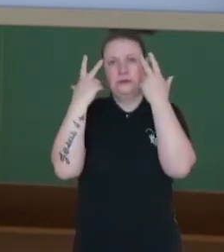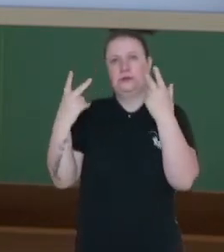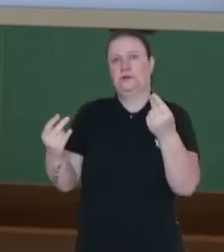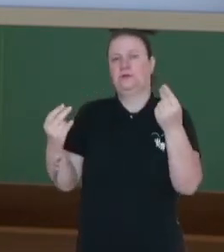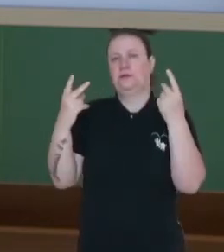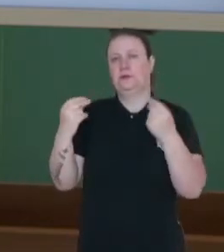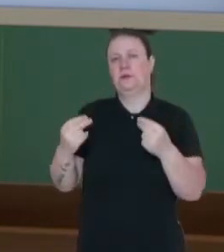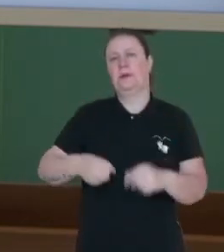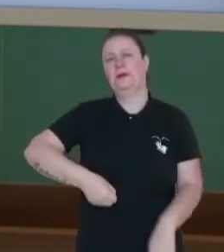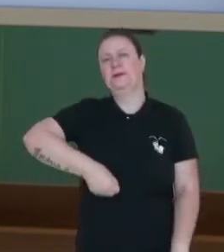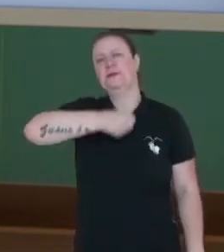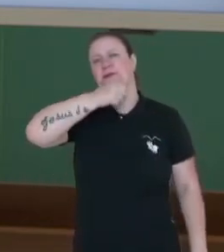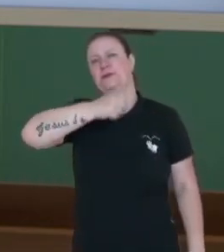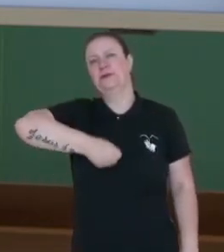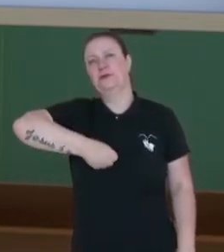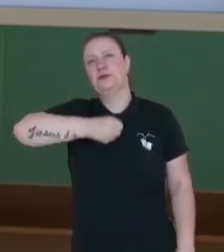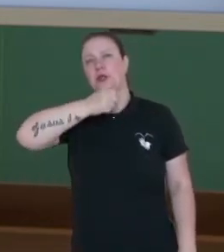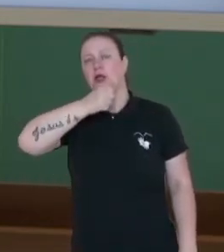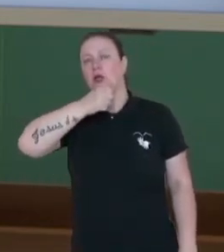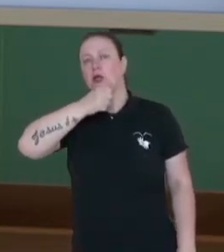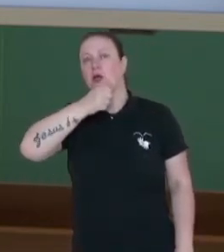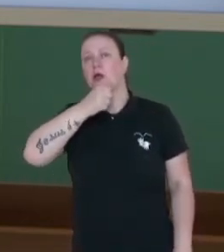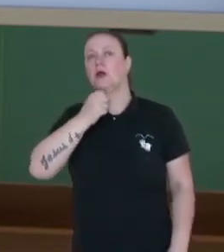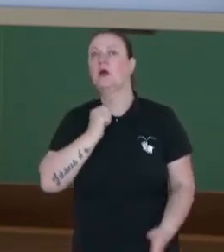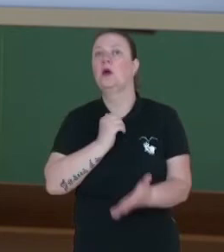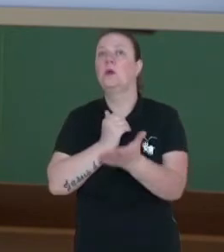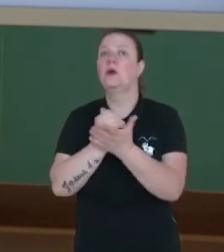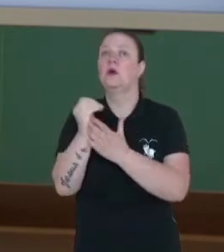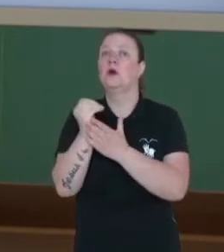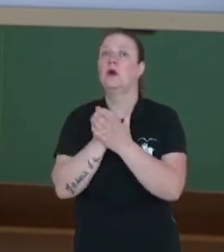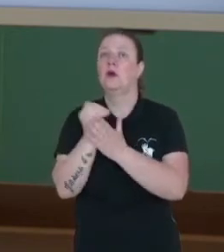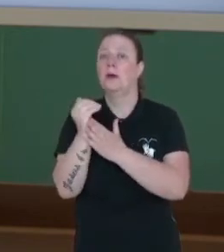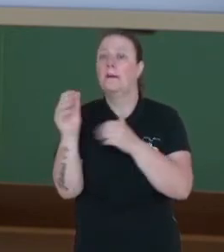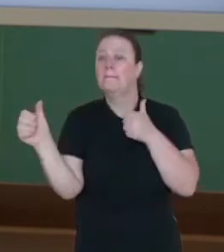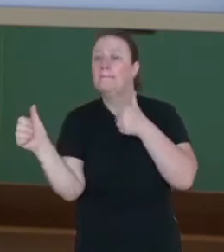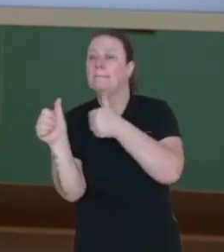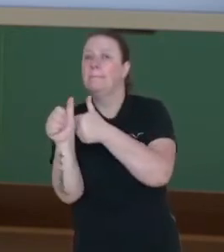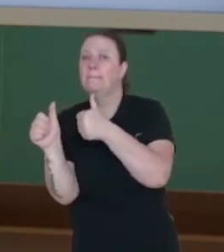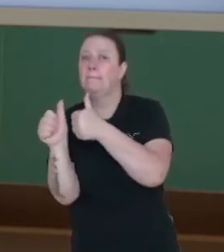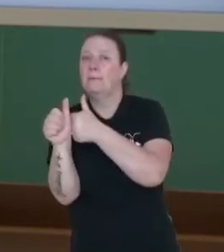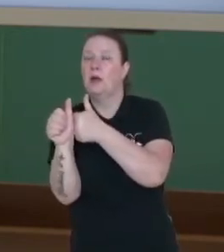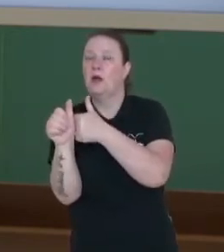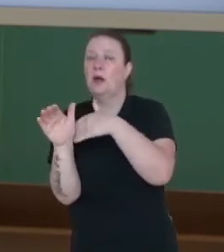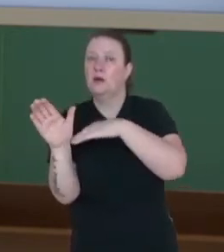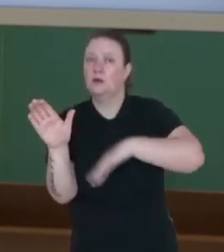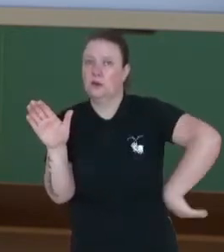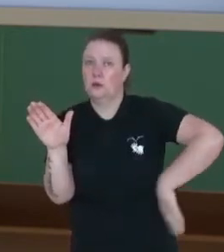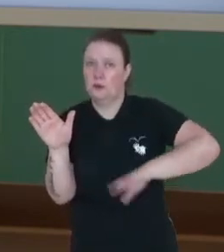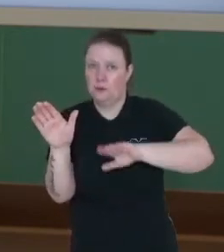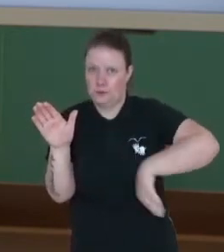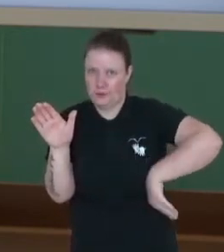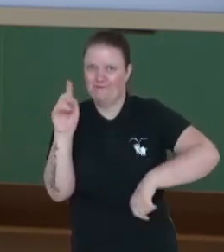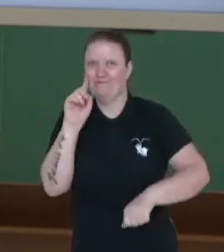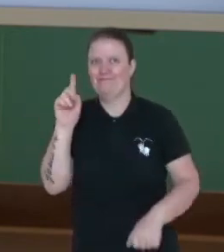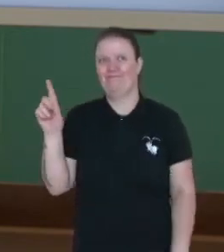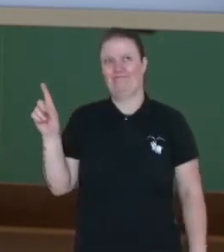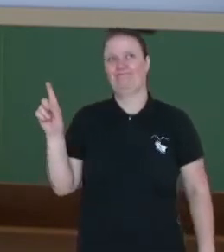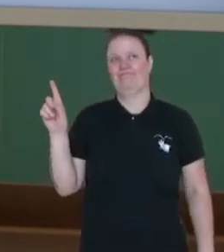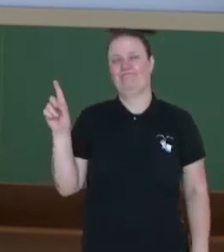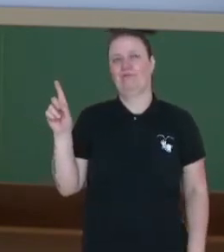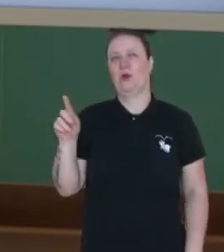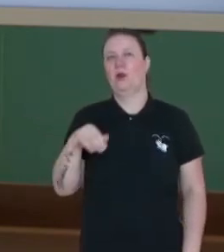mais antigas do território paranaense, elas estejam aqui na parte litorânea, né? Como, por